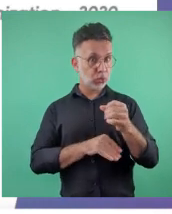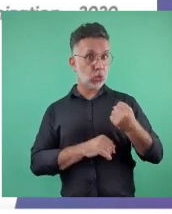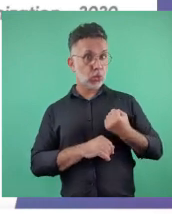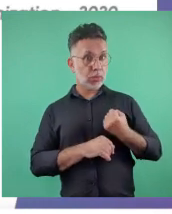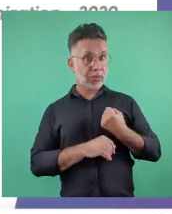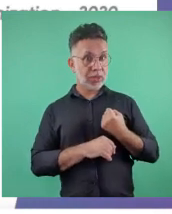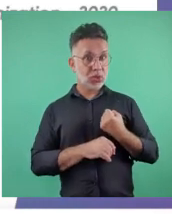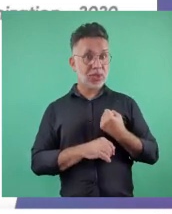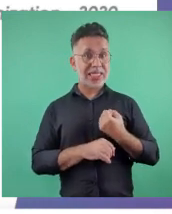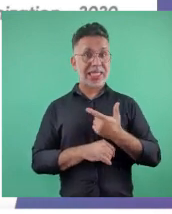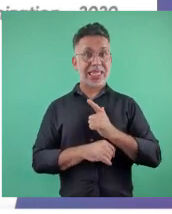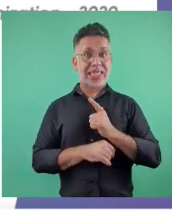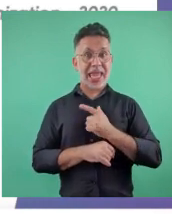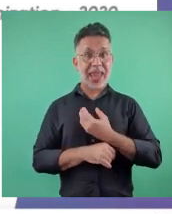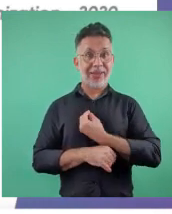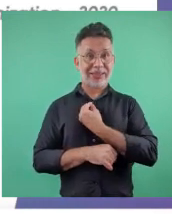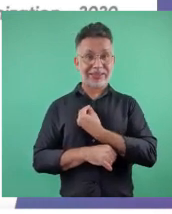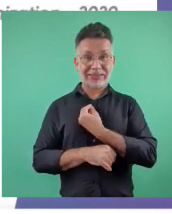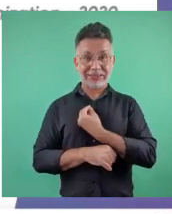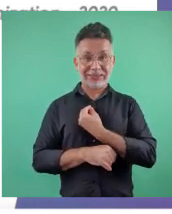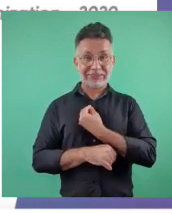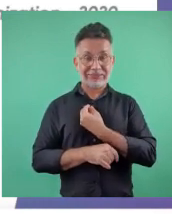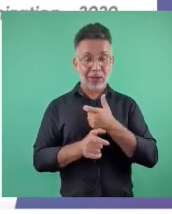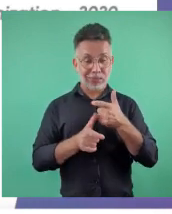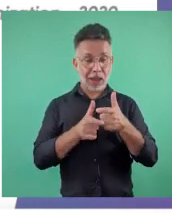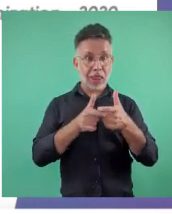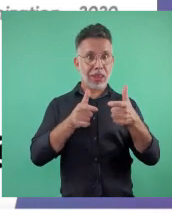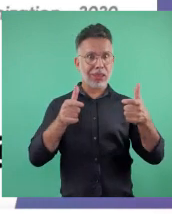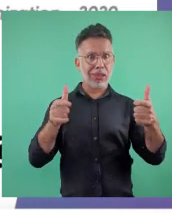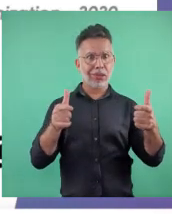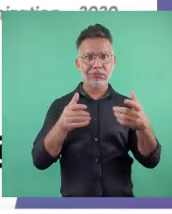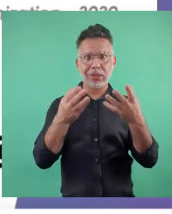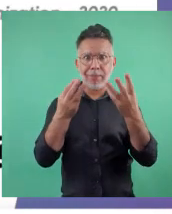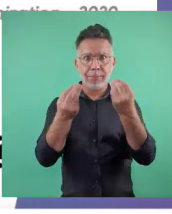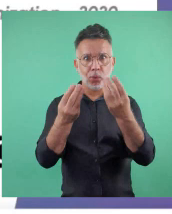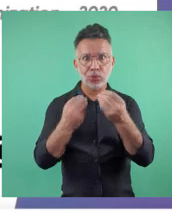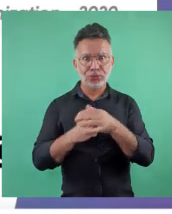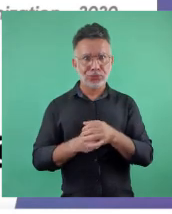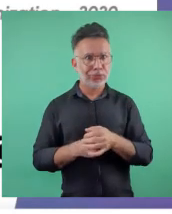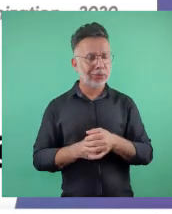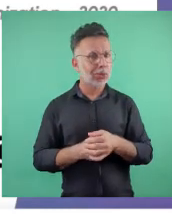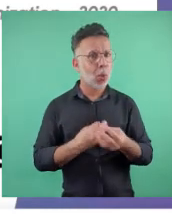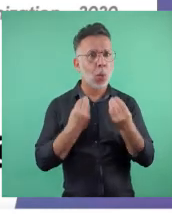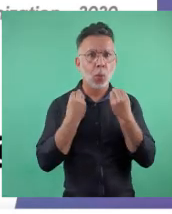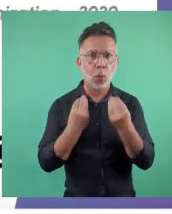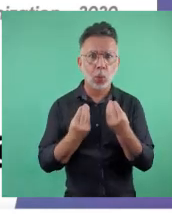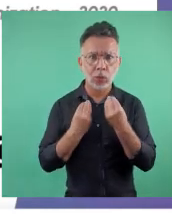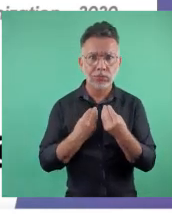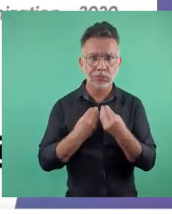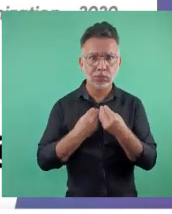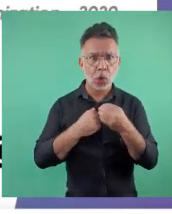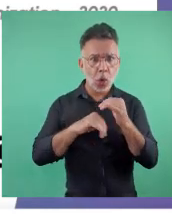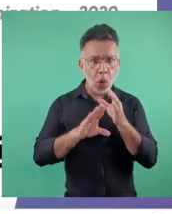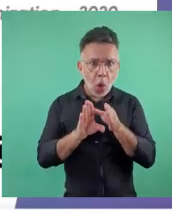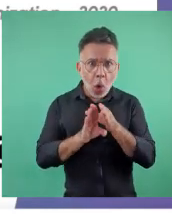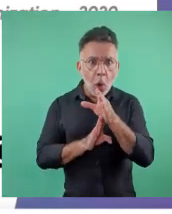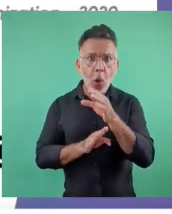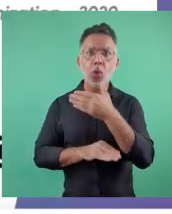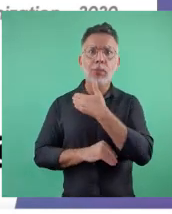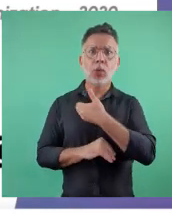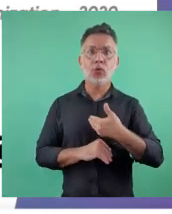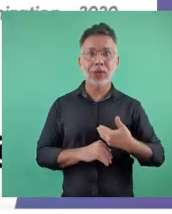o número de pessoas que vivem com perda auditiva é inaceitável. Então, aqui vai uma